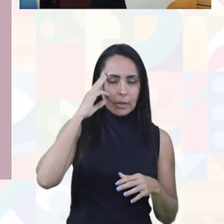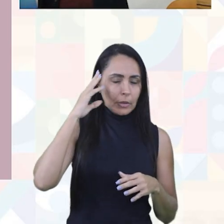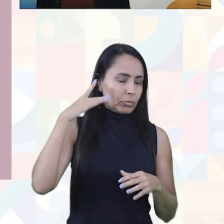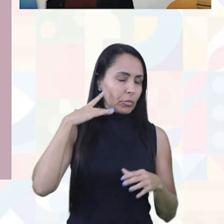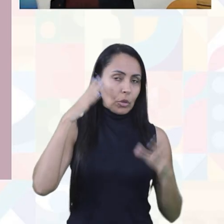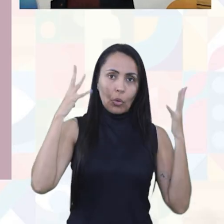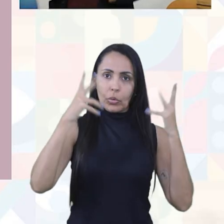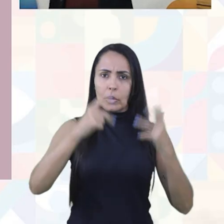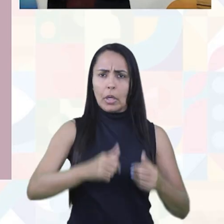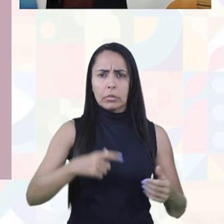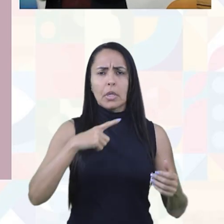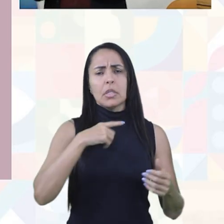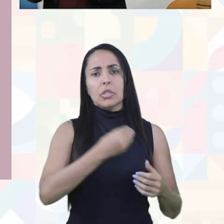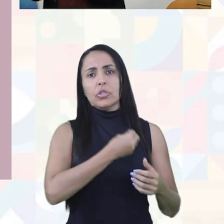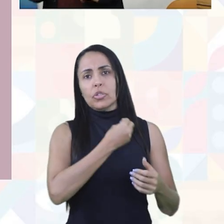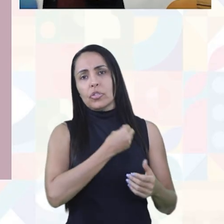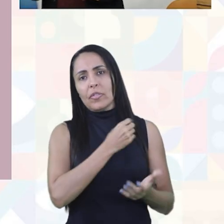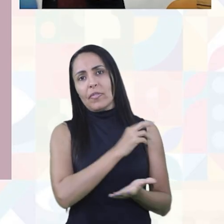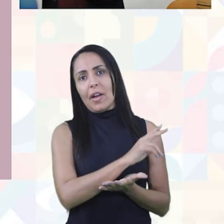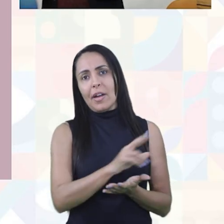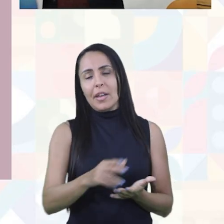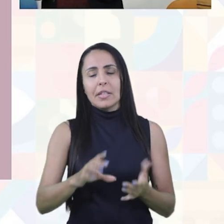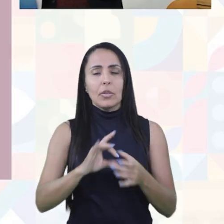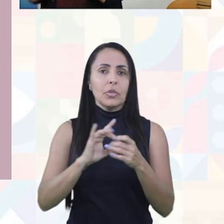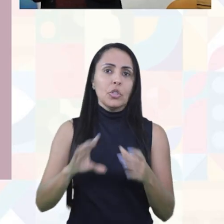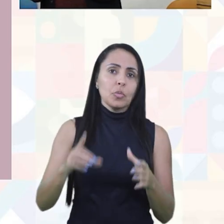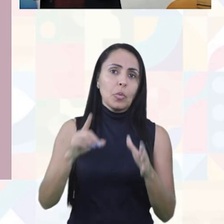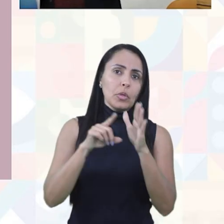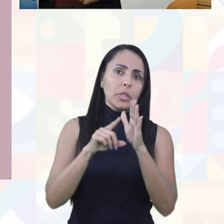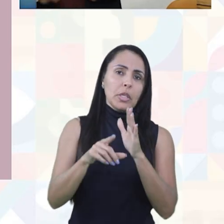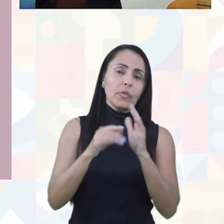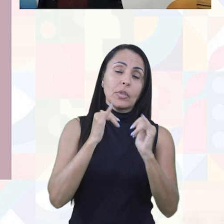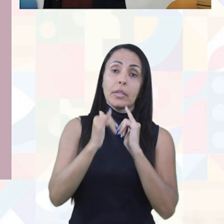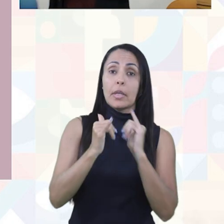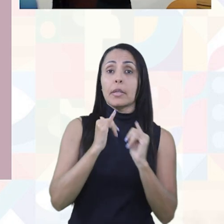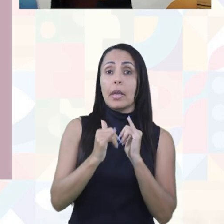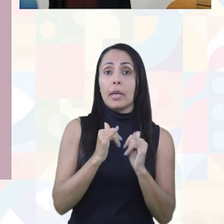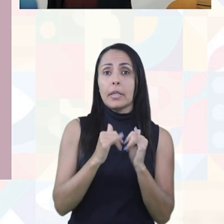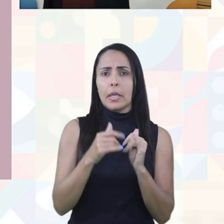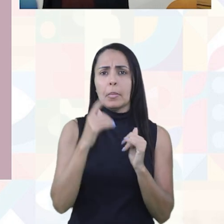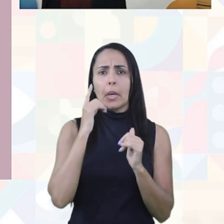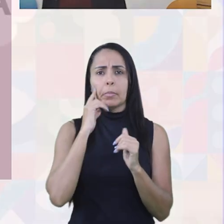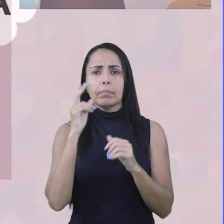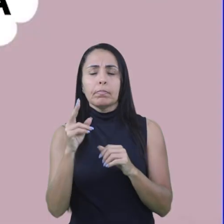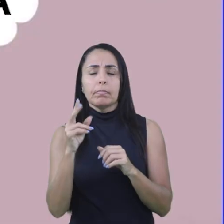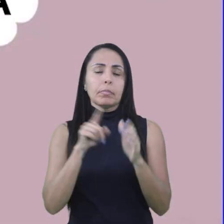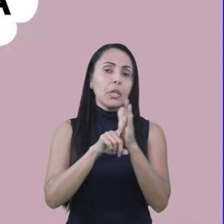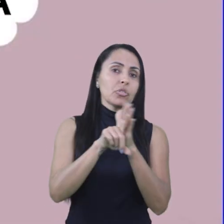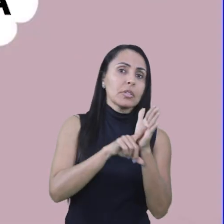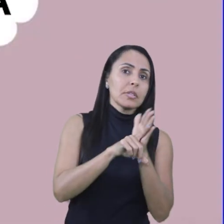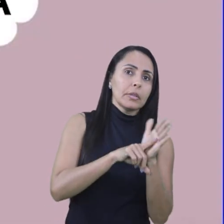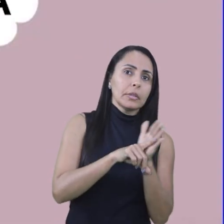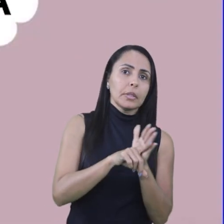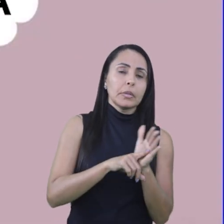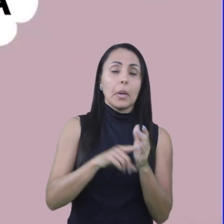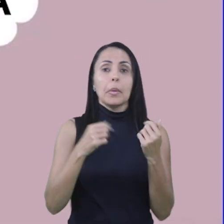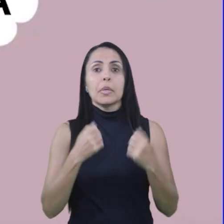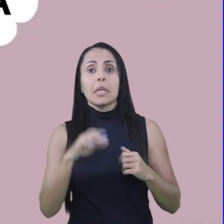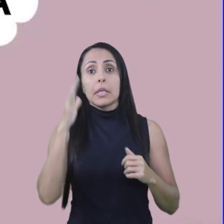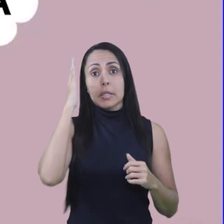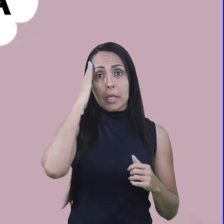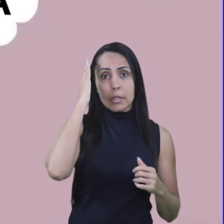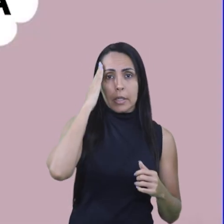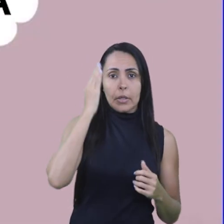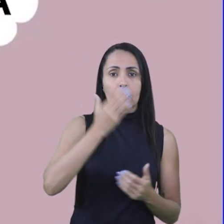não. Existem várias e elas estão disponíveis na internet para consultar. Você só precisa entender que elas existem, que